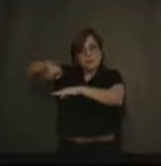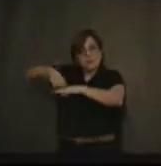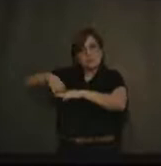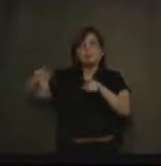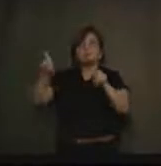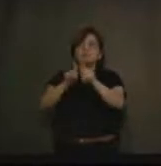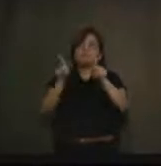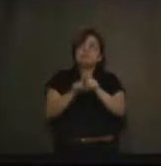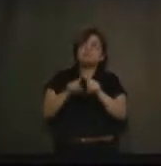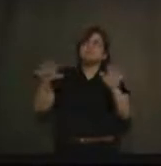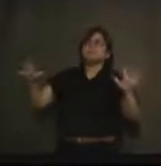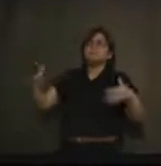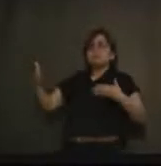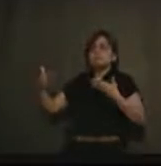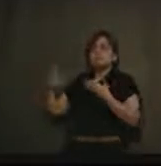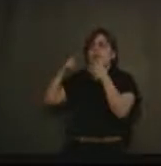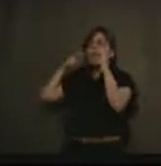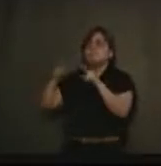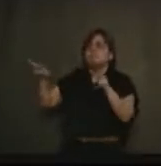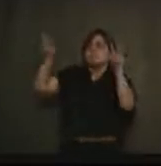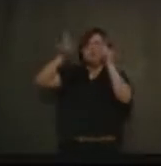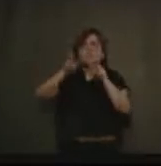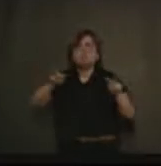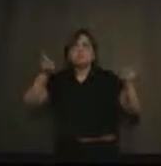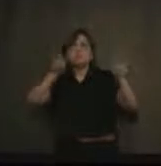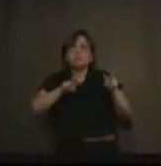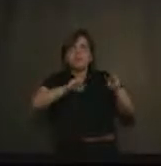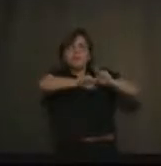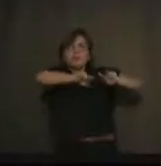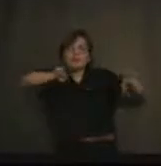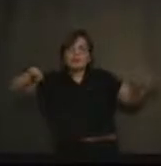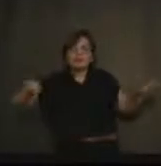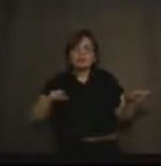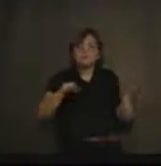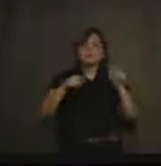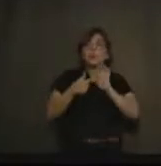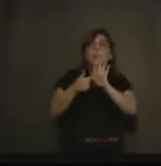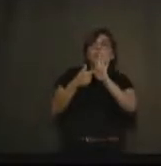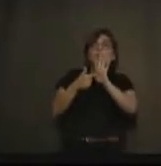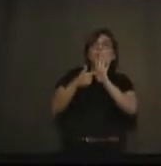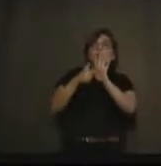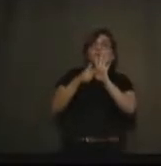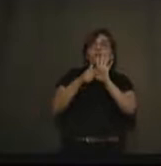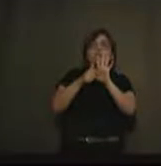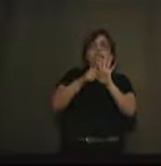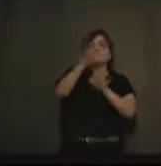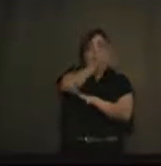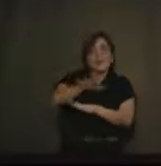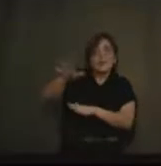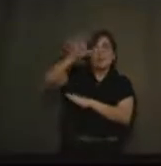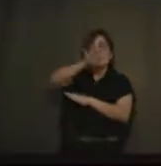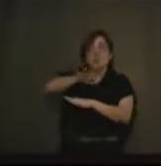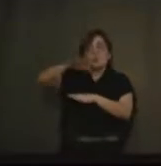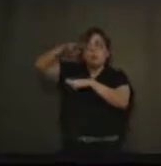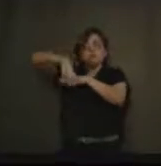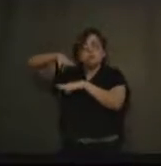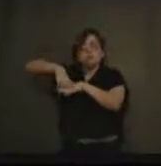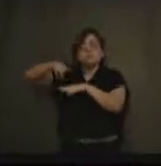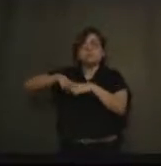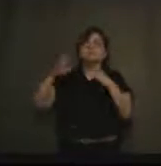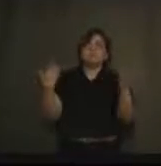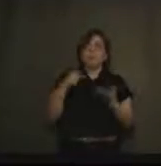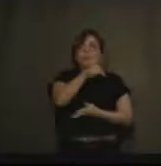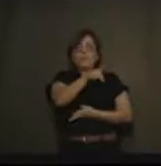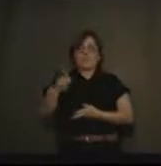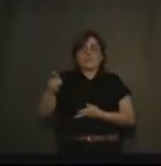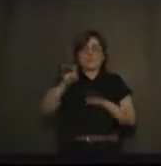ver a composição, porque nos diz muito sobre a geopolítica da matemática na época. Então, o presidente do júri seria